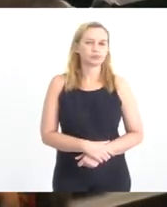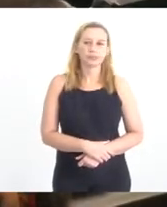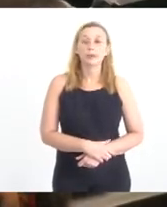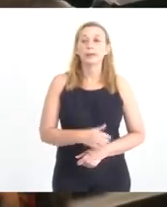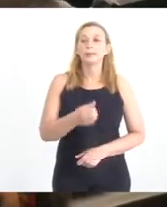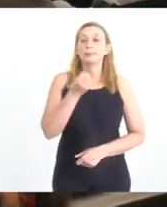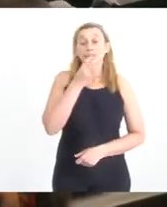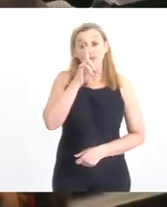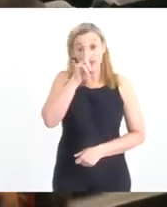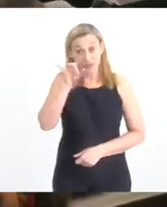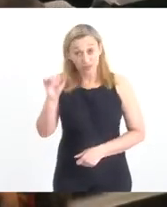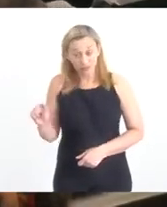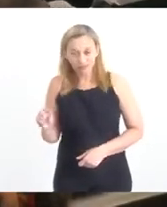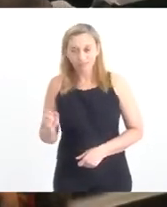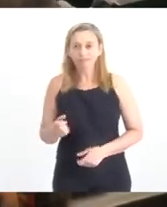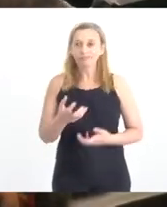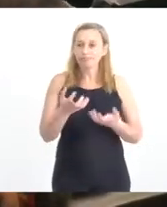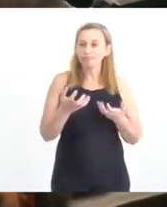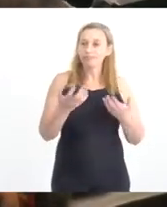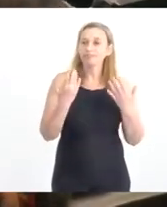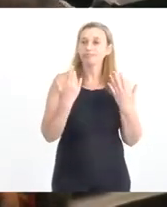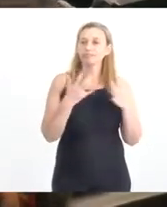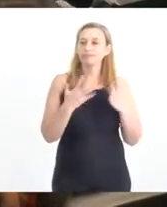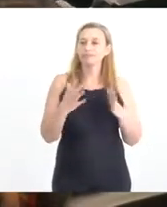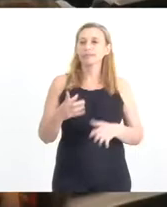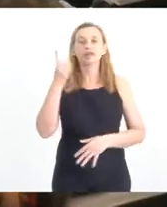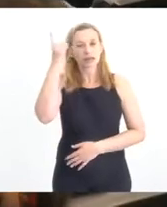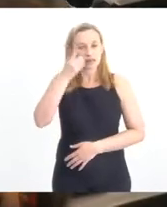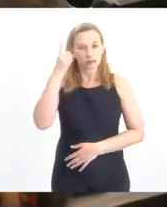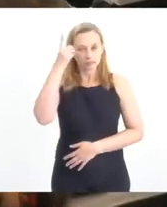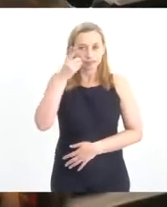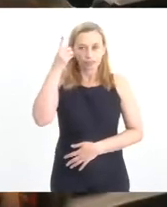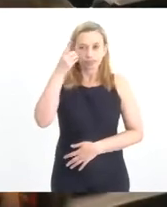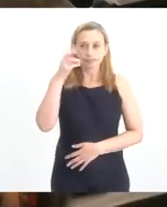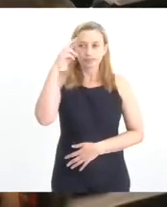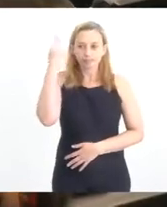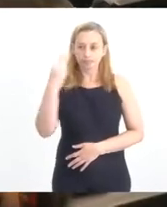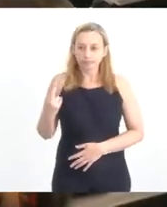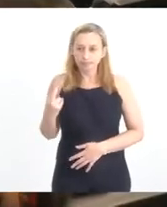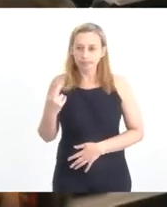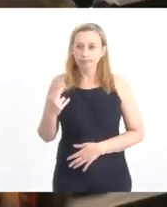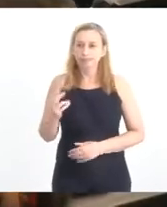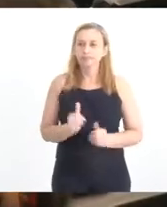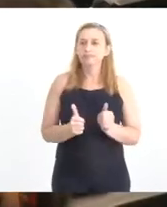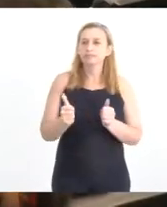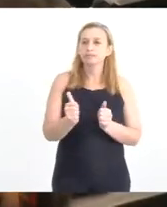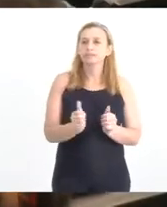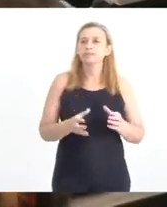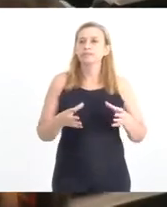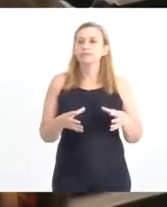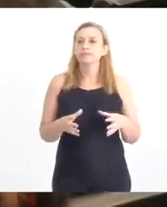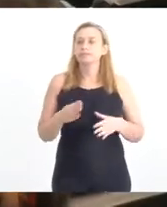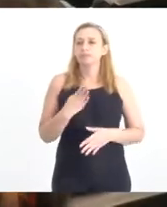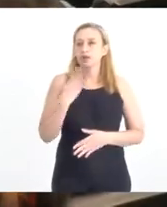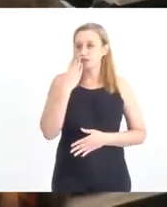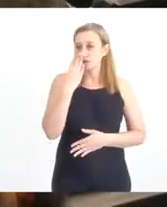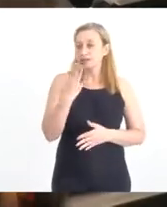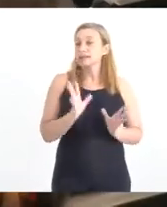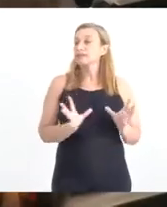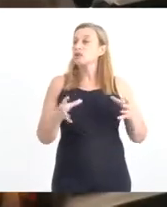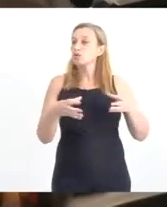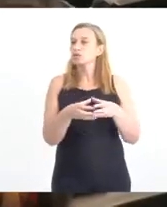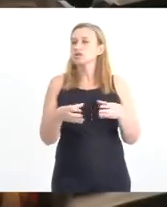primeiro Bom dia Queria saudar Deputado a Renata Souza que tá frente dessa comissão tão